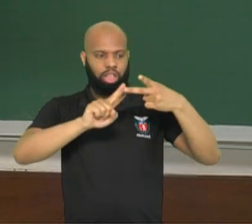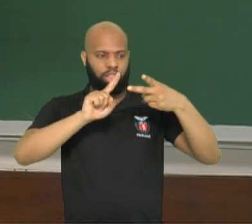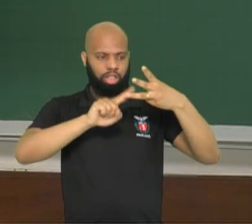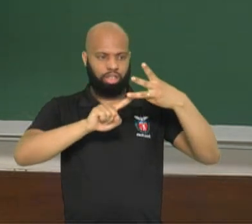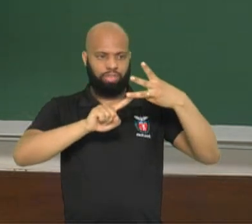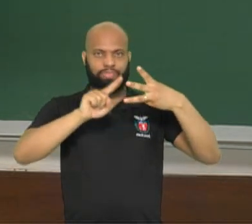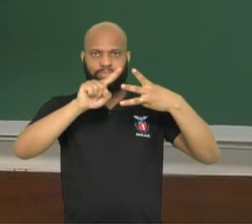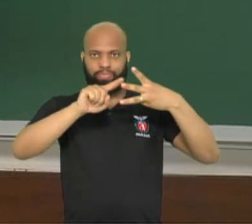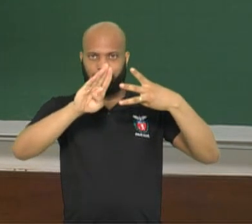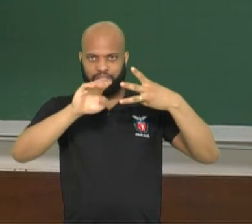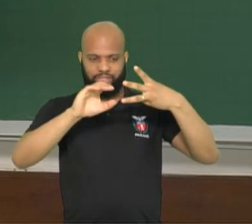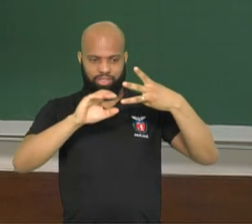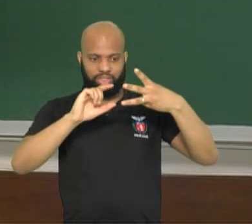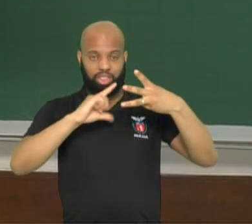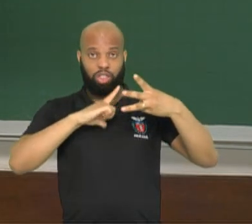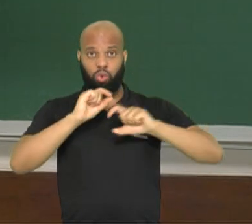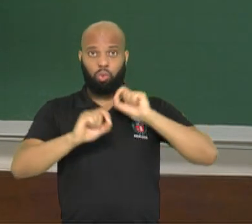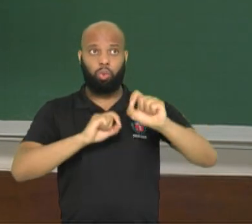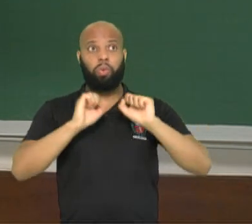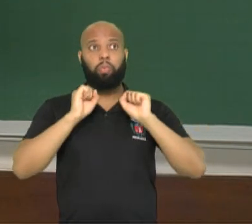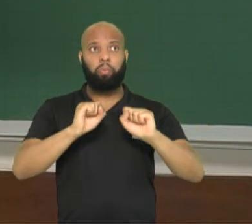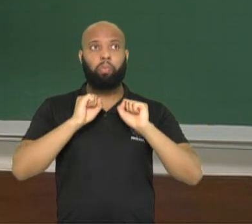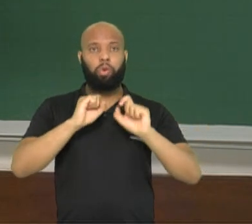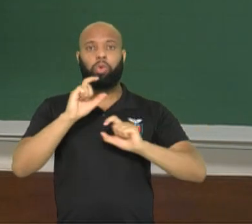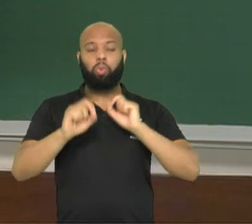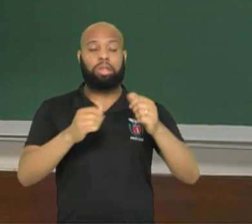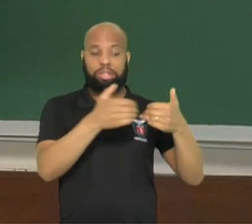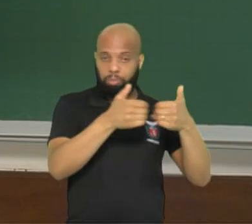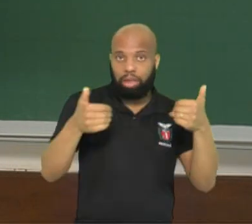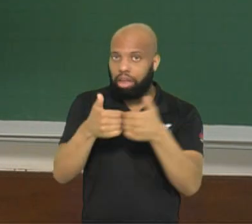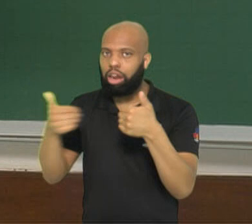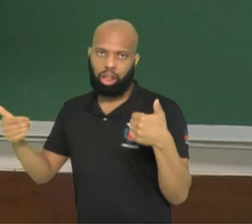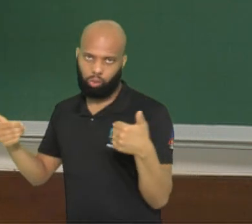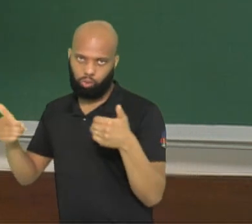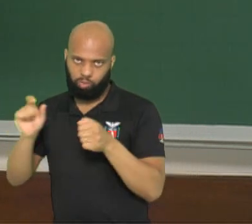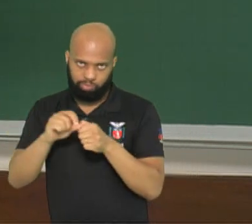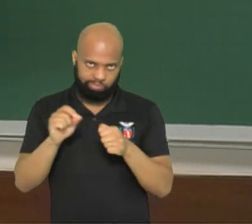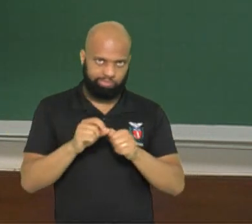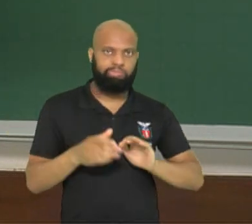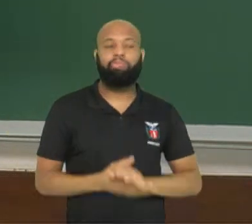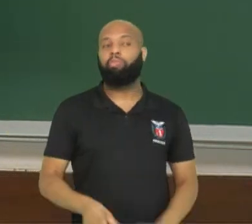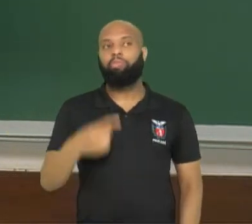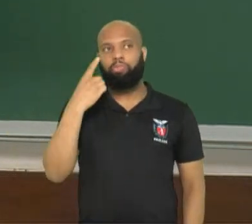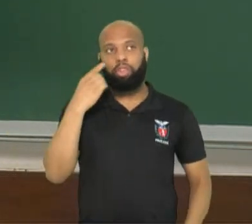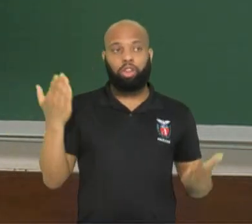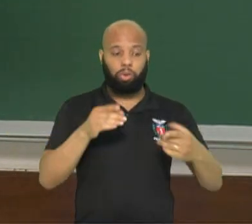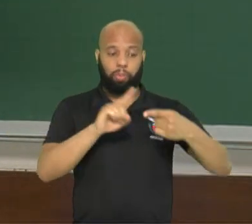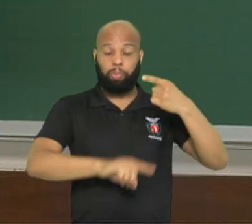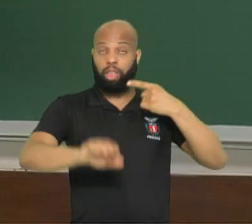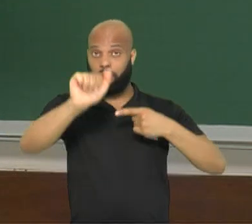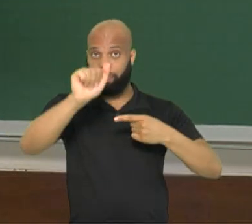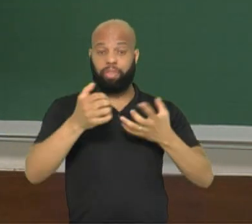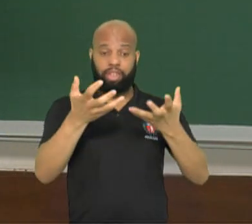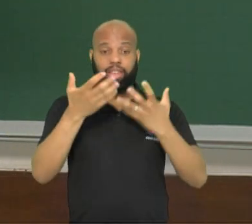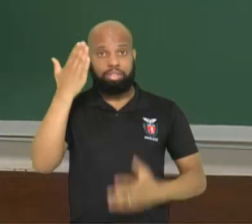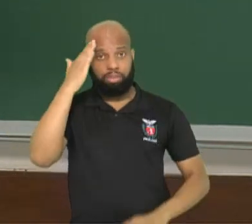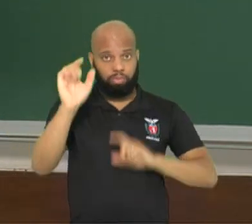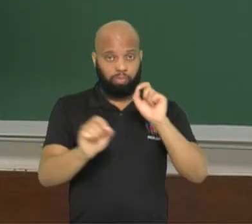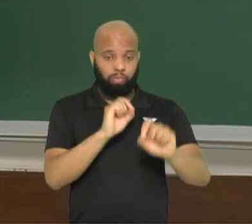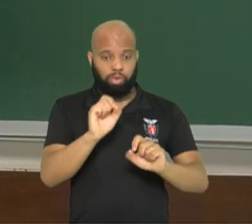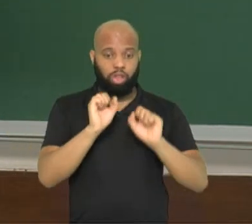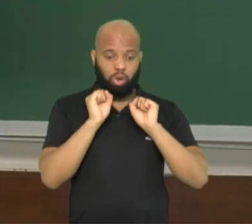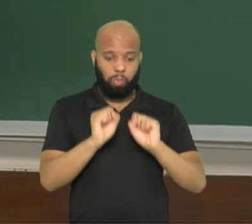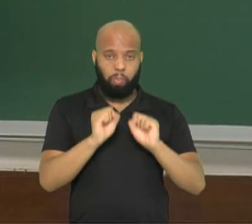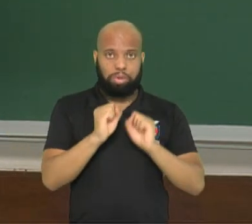meus eventos favoráveis, que eu vou ter que calcular separadamente, ok? Então, olha lá a letra A. Ele quer saber qual